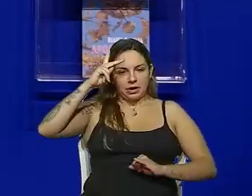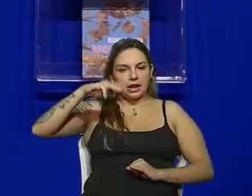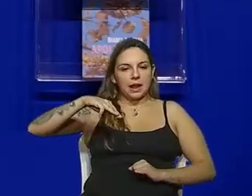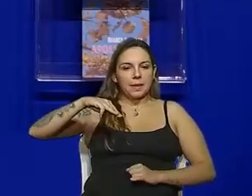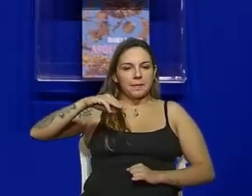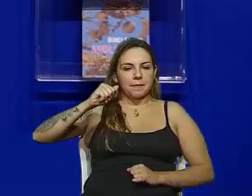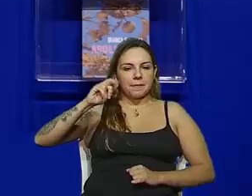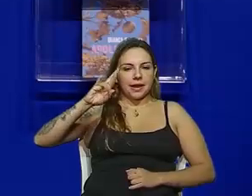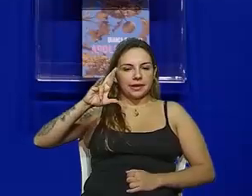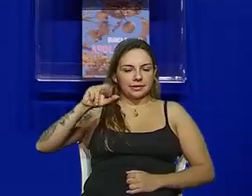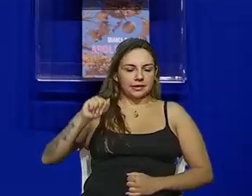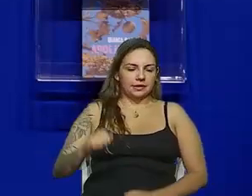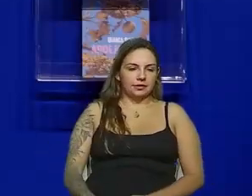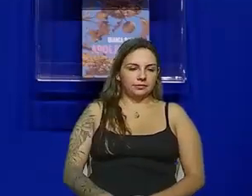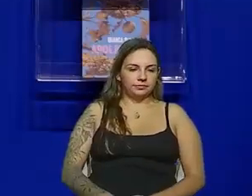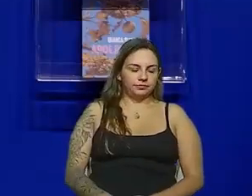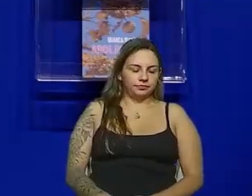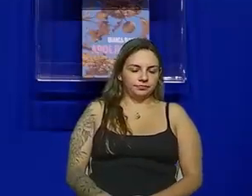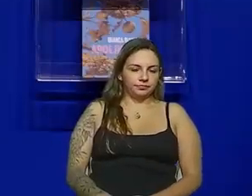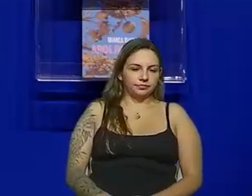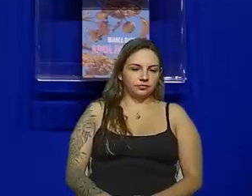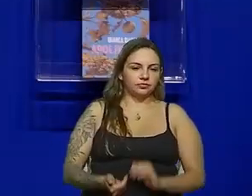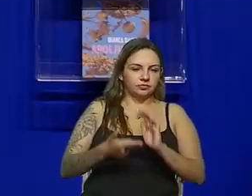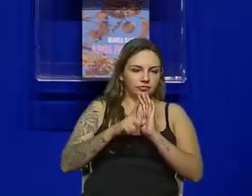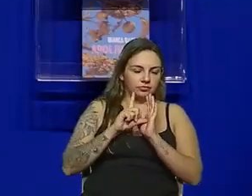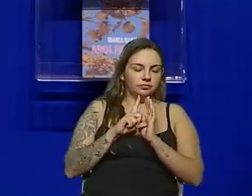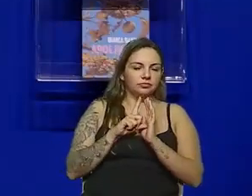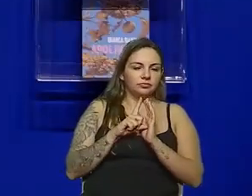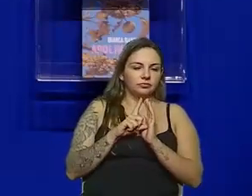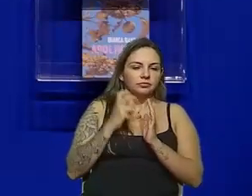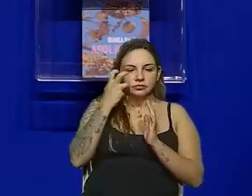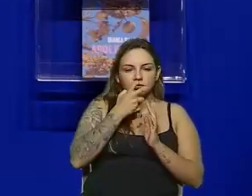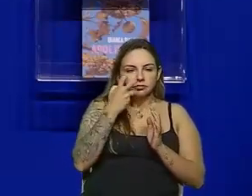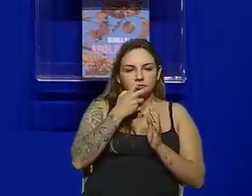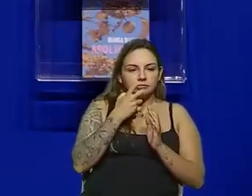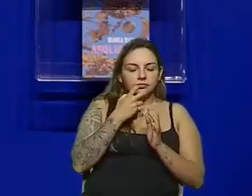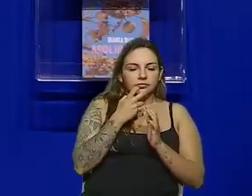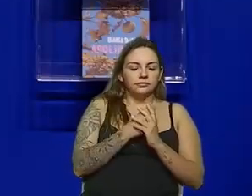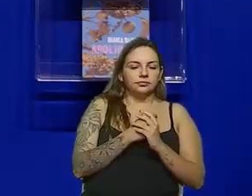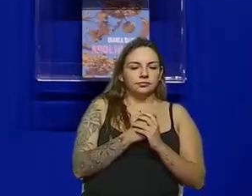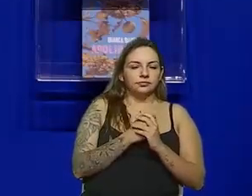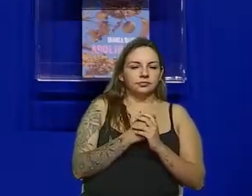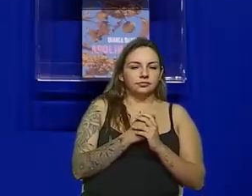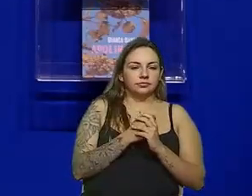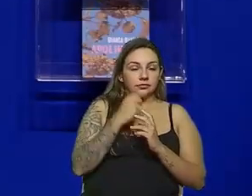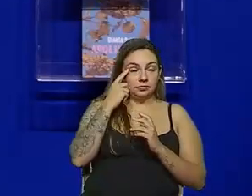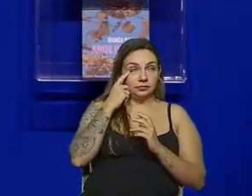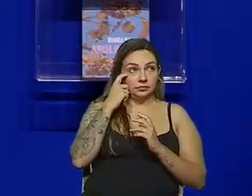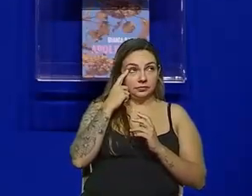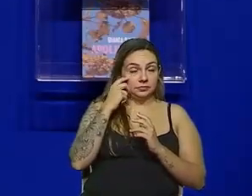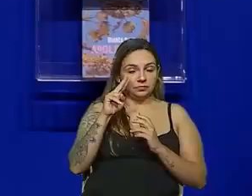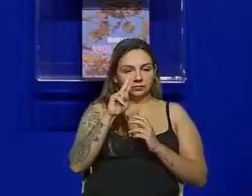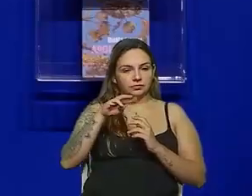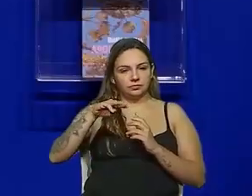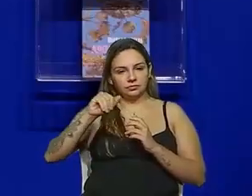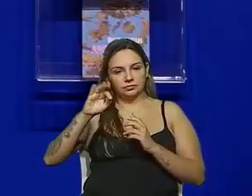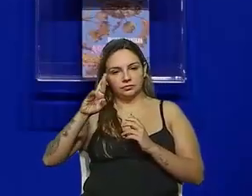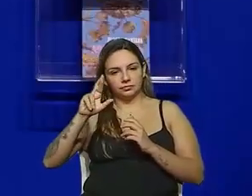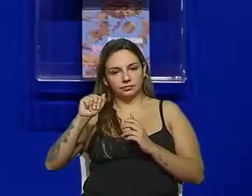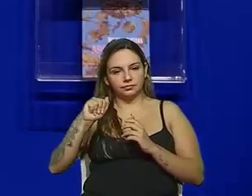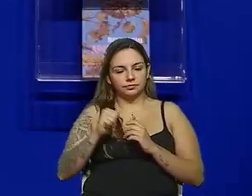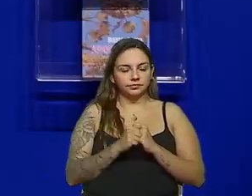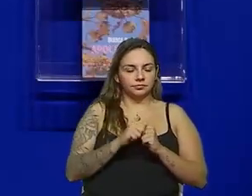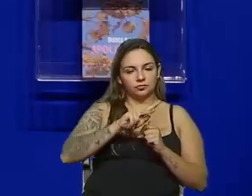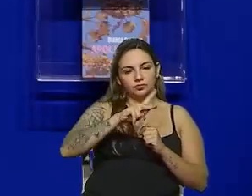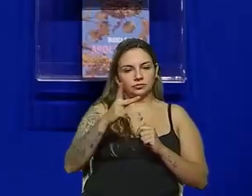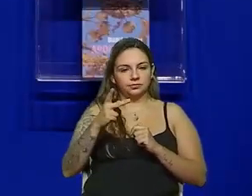eu uso isso, e antes até da música do Caetano, quando ele usa mátria por